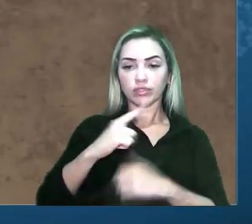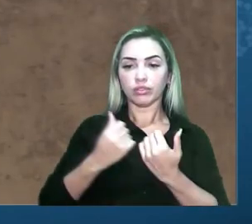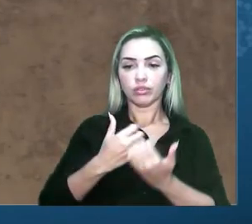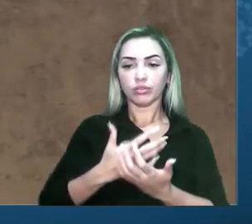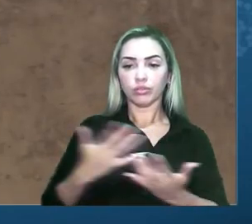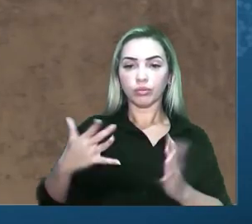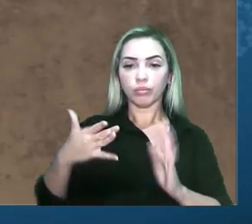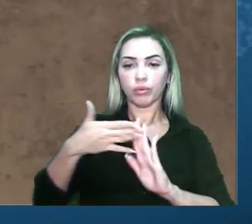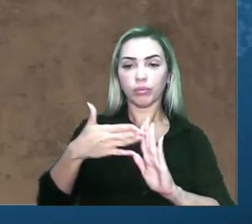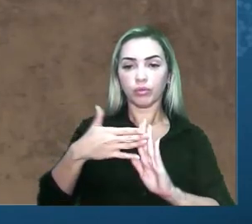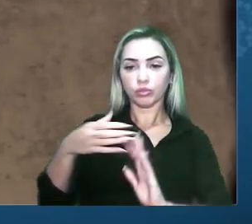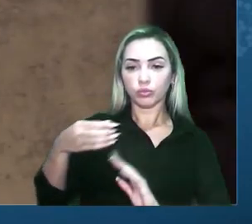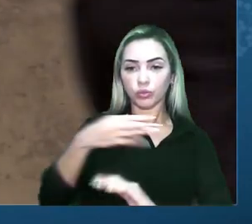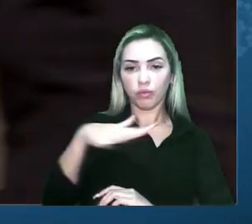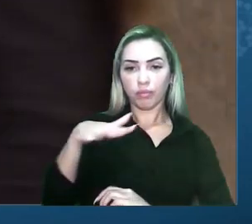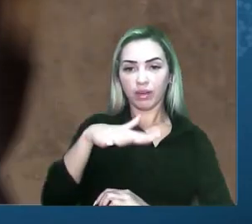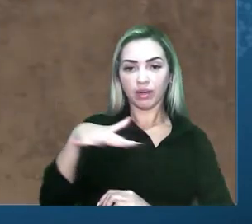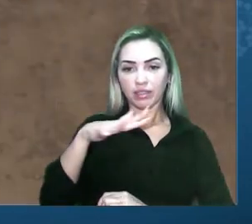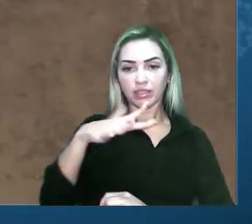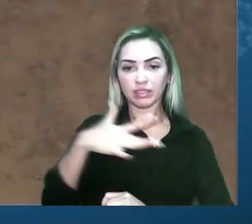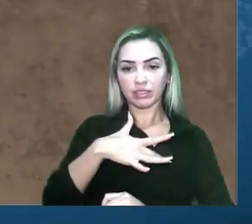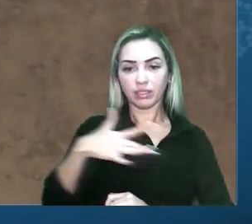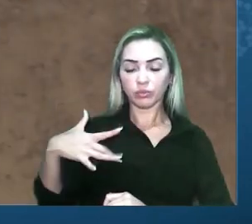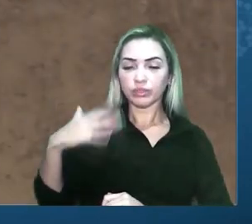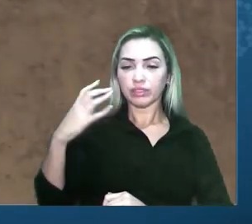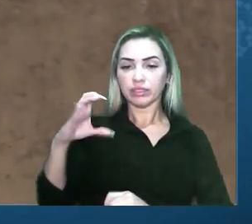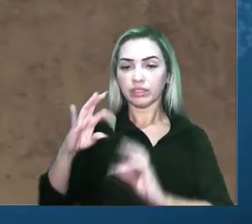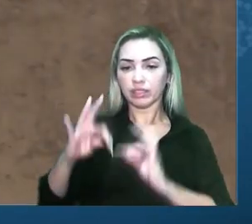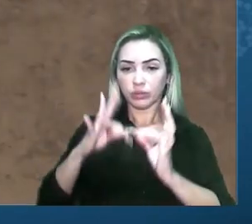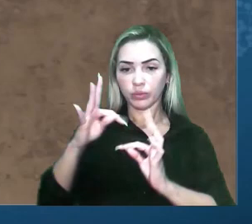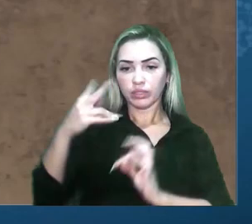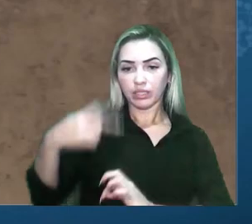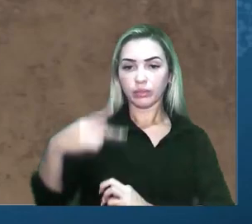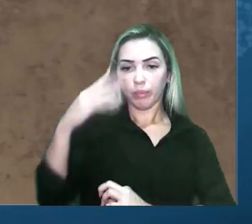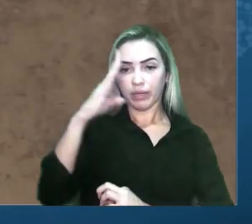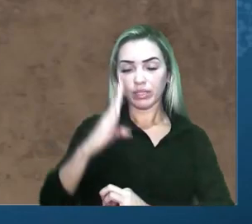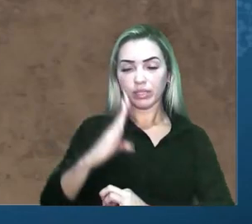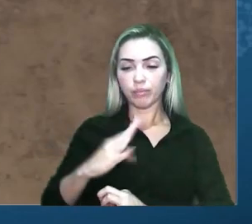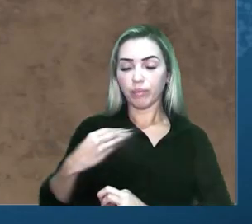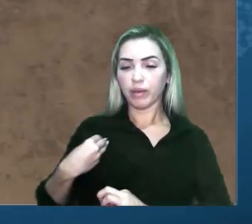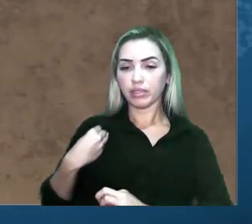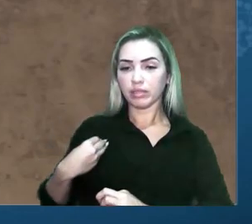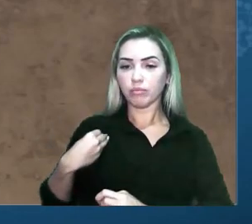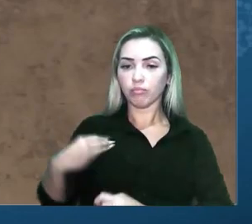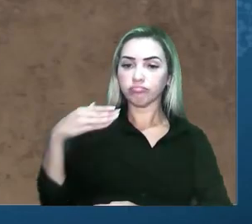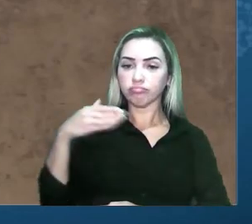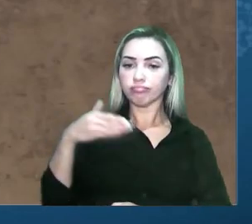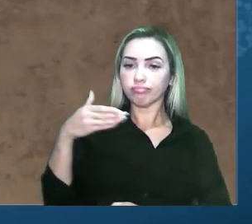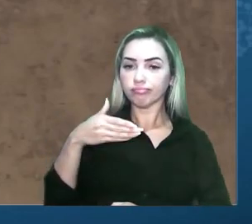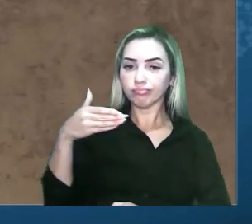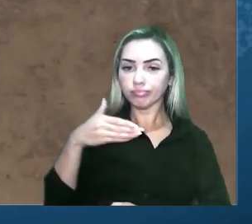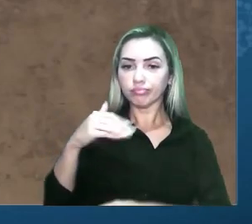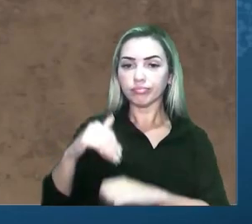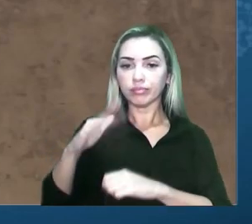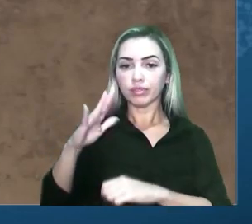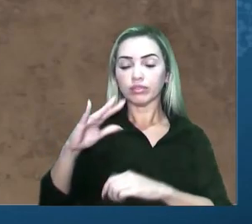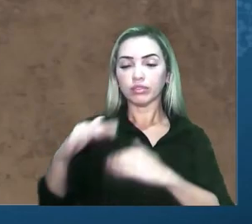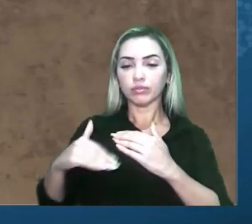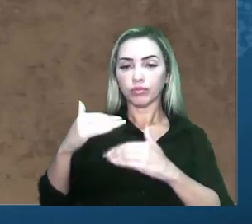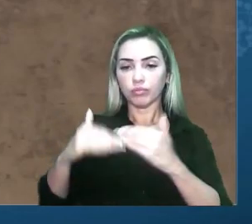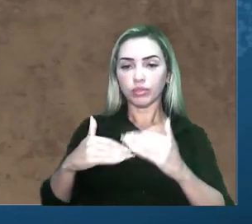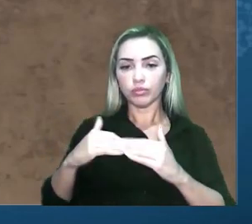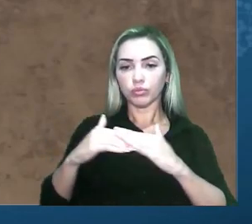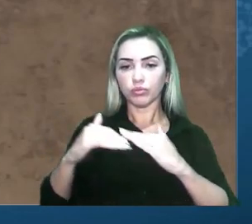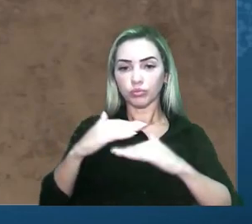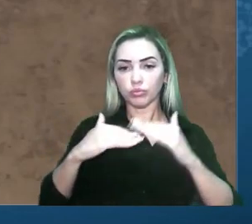inovadoras para a área de saúde, ciência e tecnologia brasileira. Participou ativamente do desenvolvimento e construção do Sistema